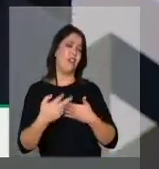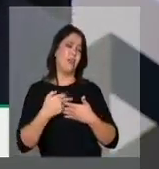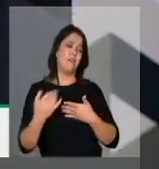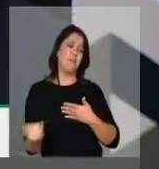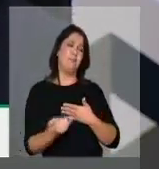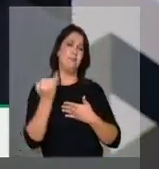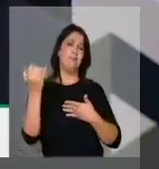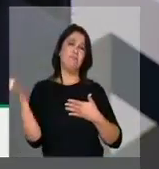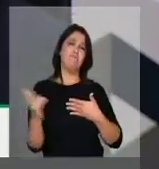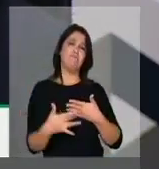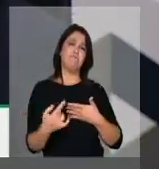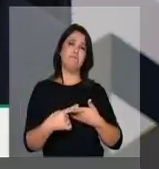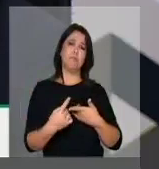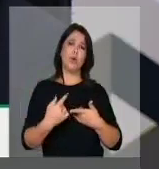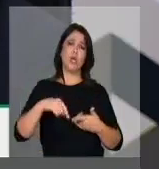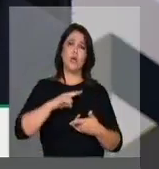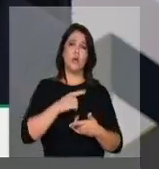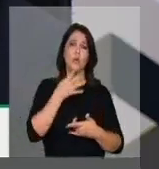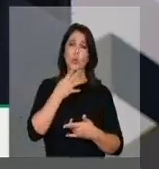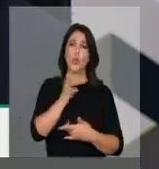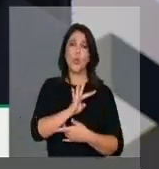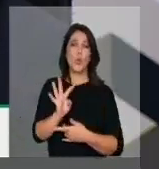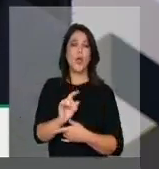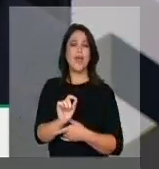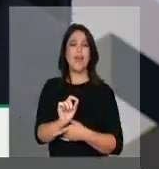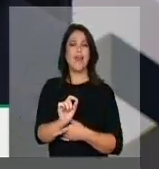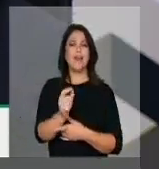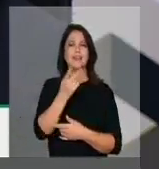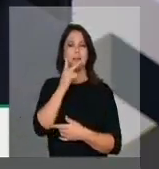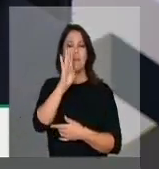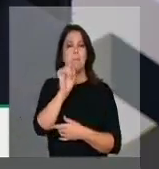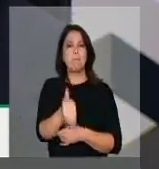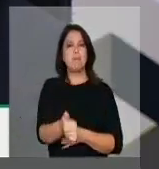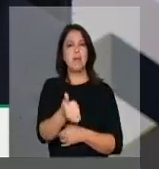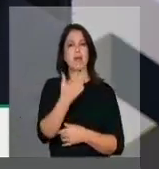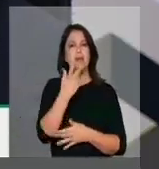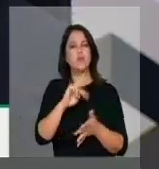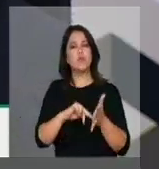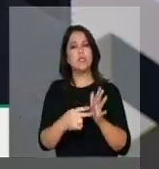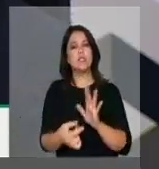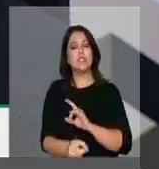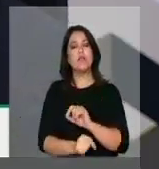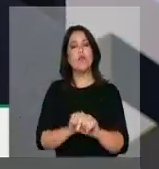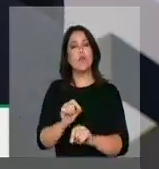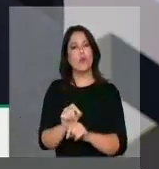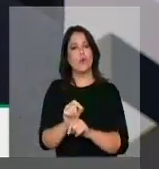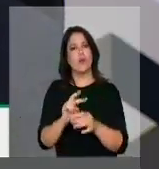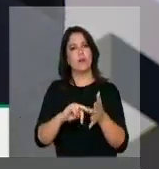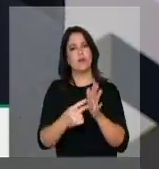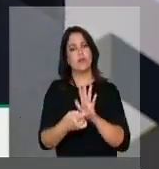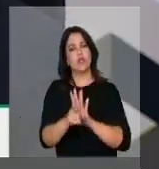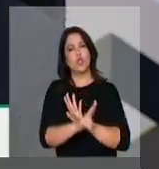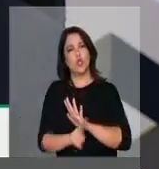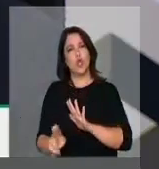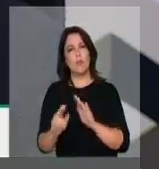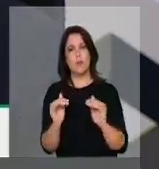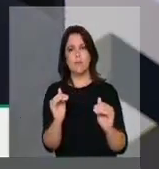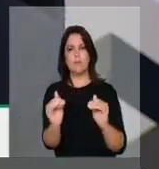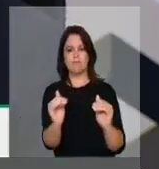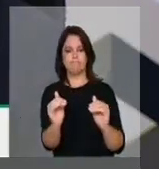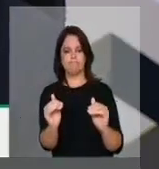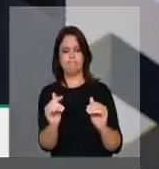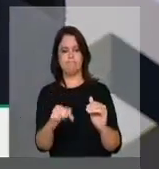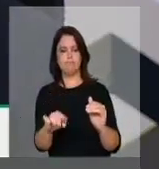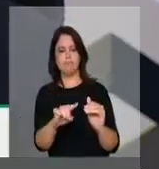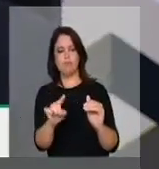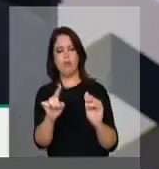grande importância, porque nós não conhecemos bem o significado da chamada concórdia